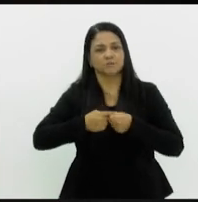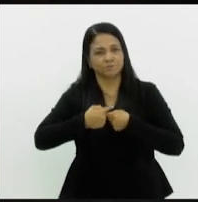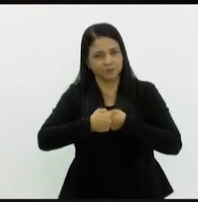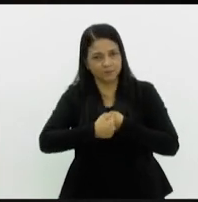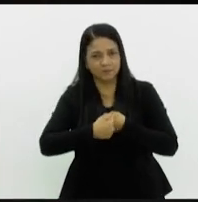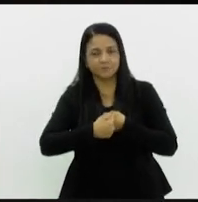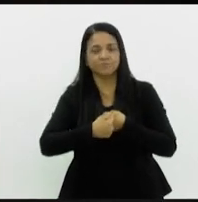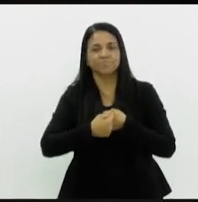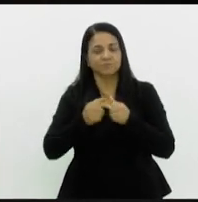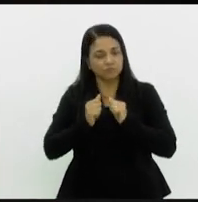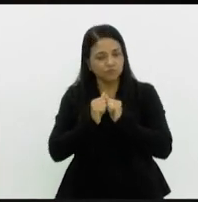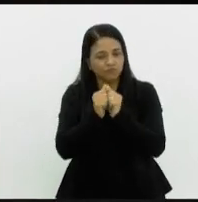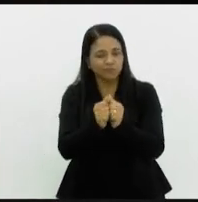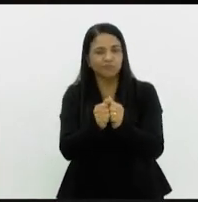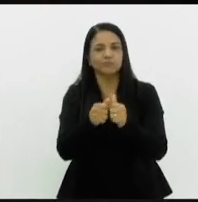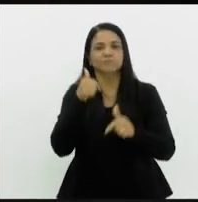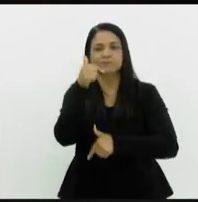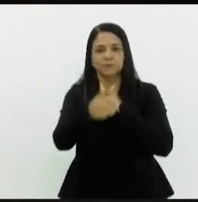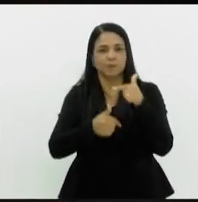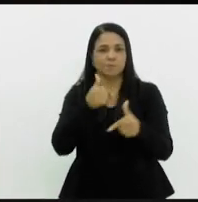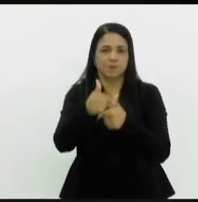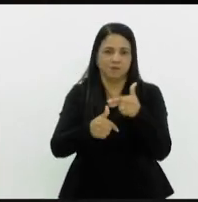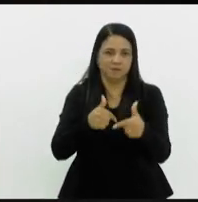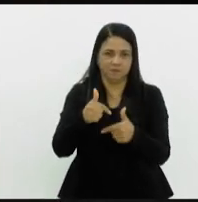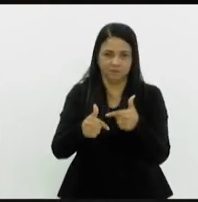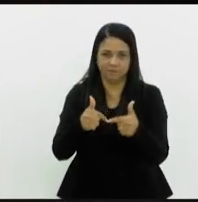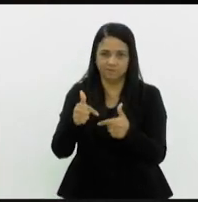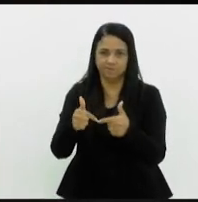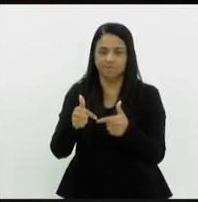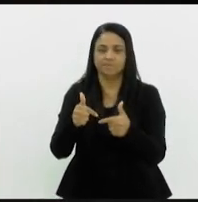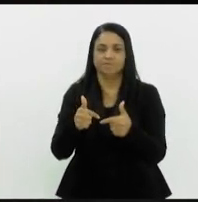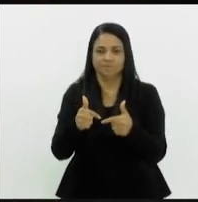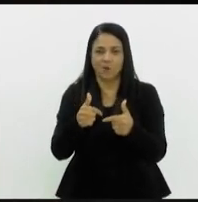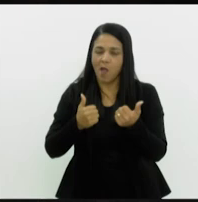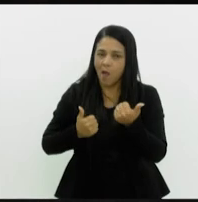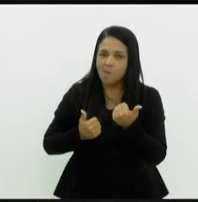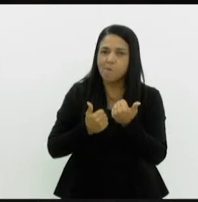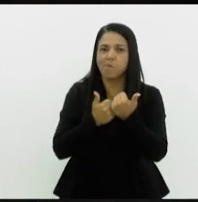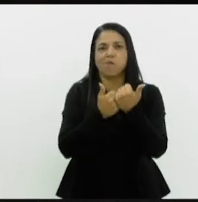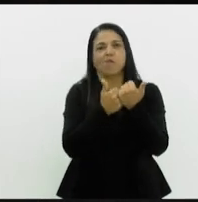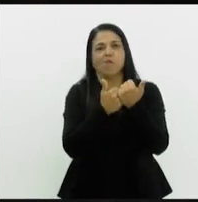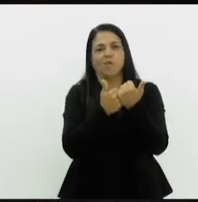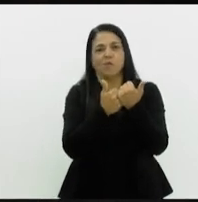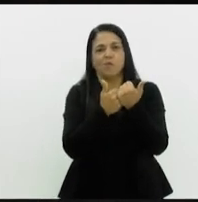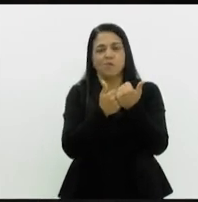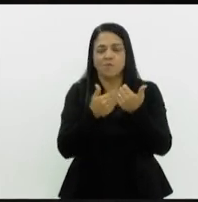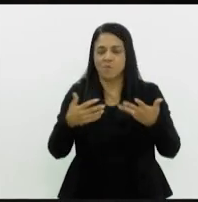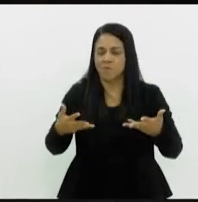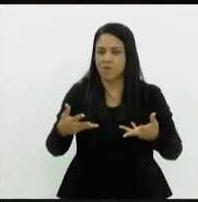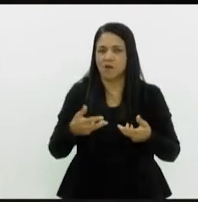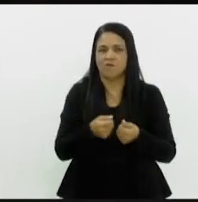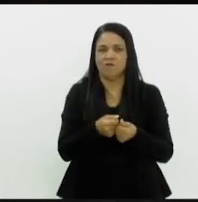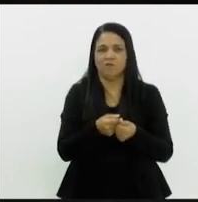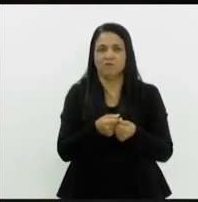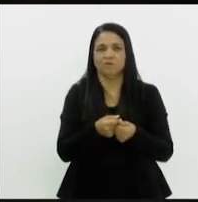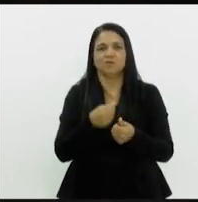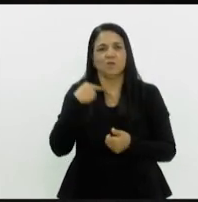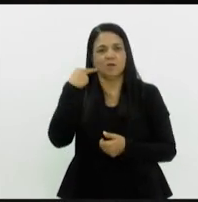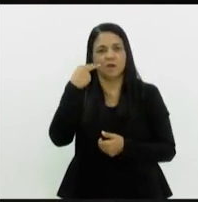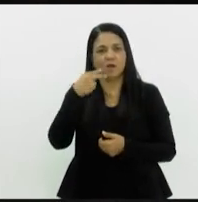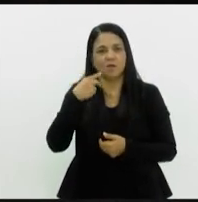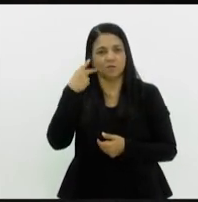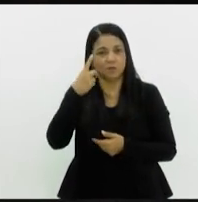estamos juntos. Sempre com ele e dando um apoio maravilhoso ao nosso